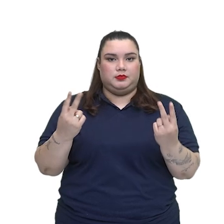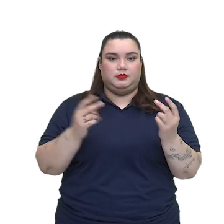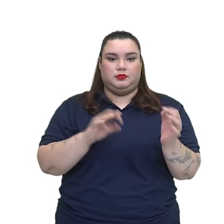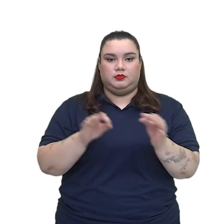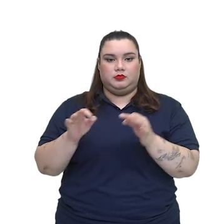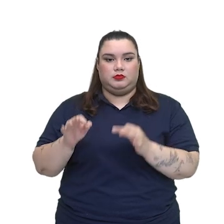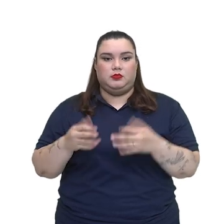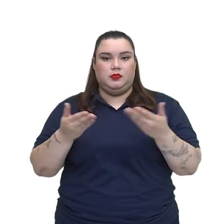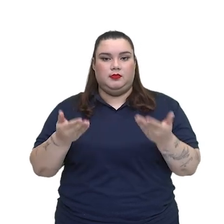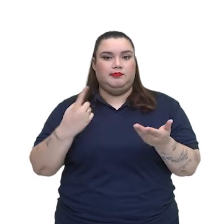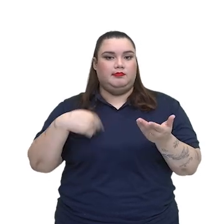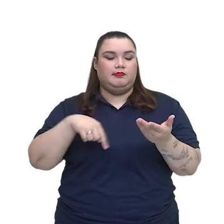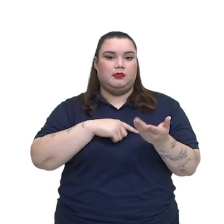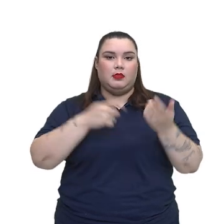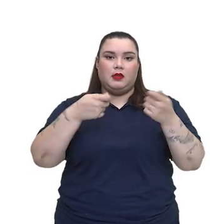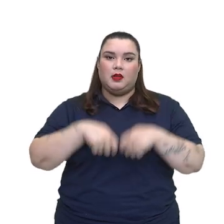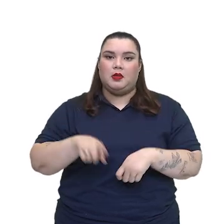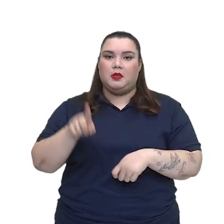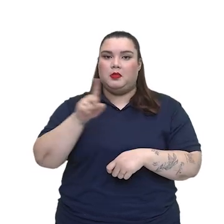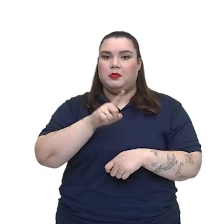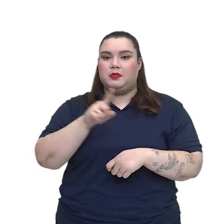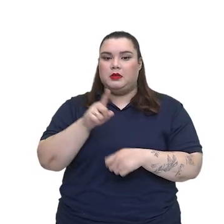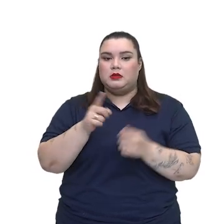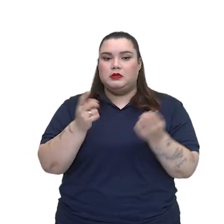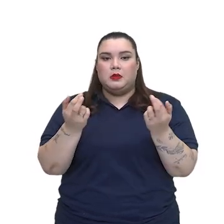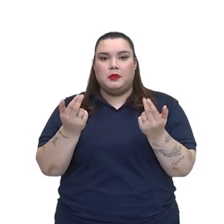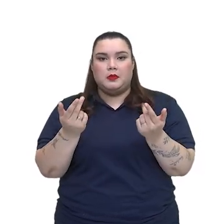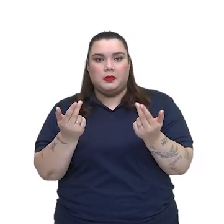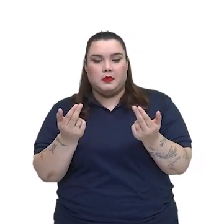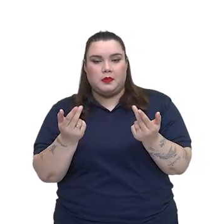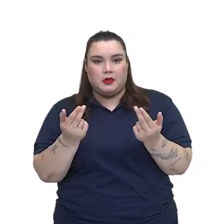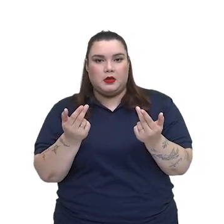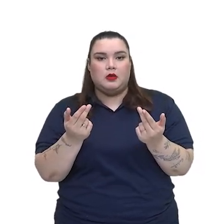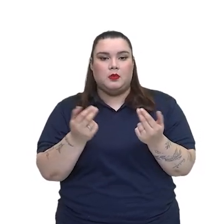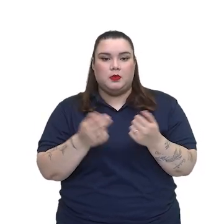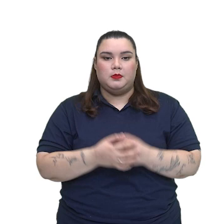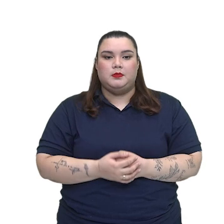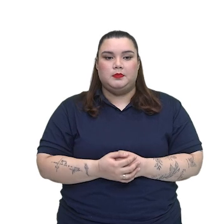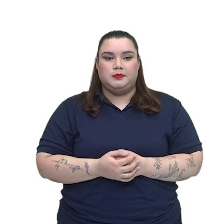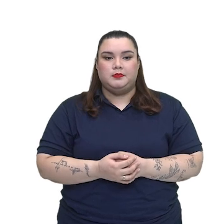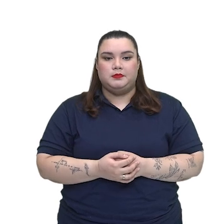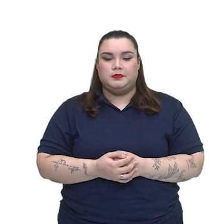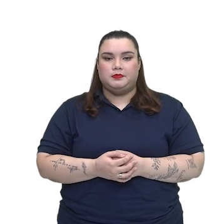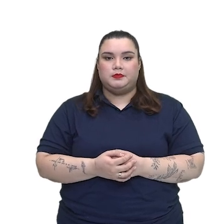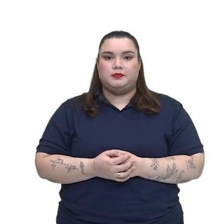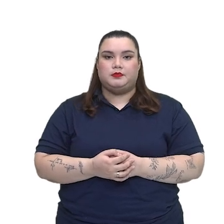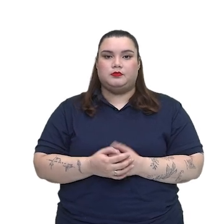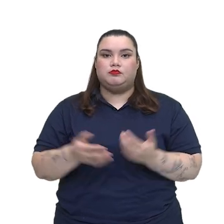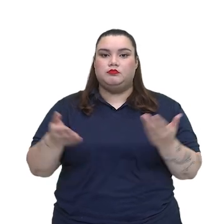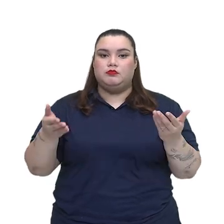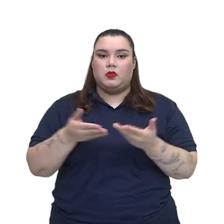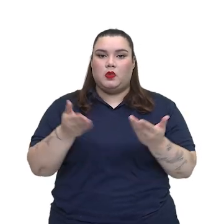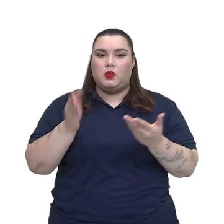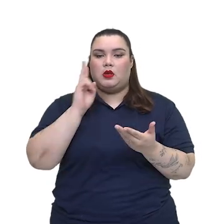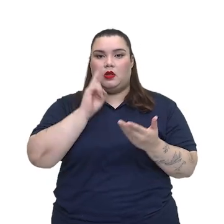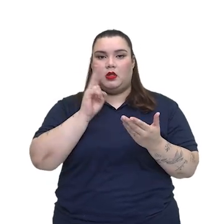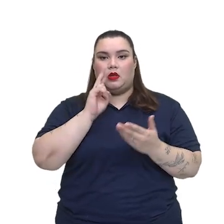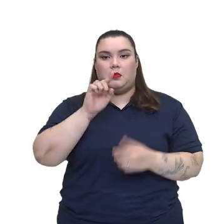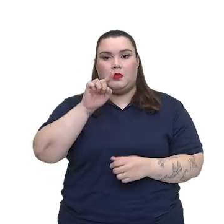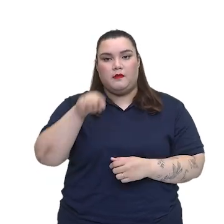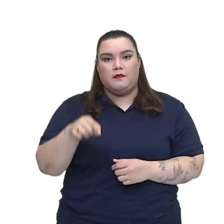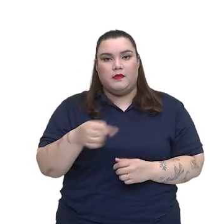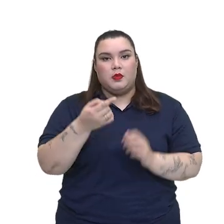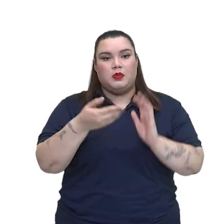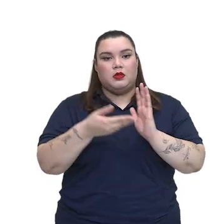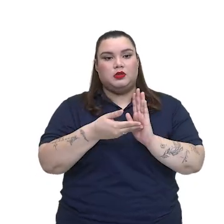então a gente não precisa igualar essas casas decimais. Agora, a gente vai eliminar a